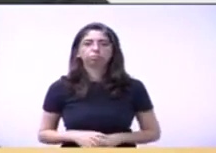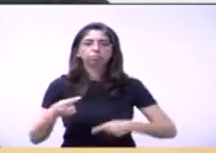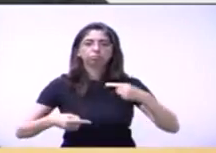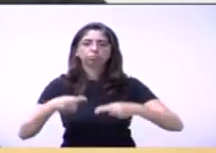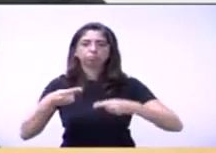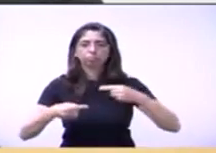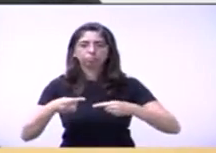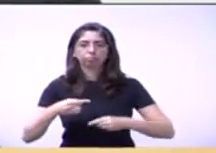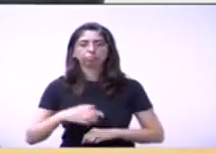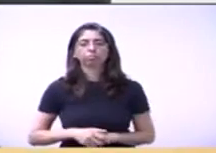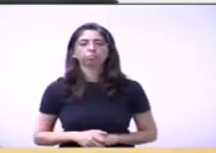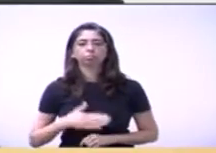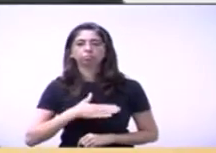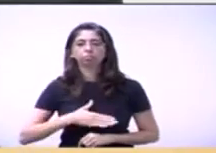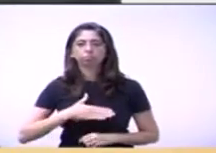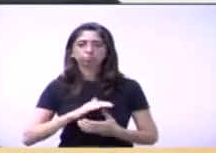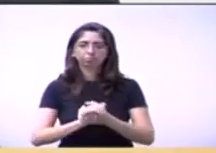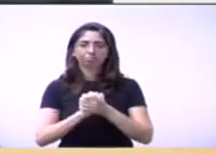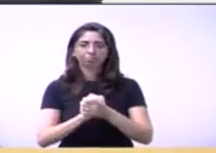Em discussão, as moções.